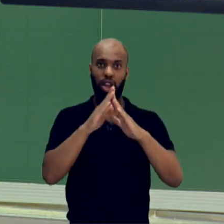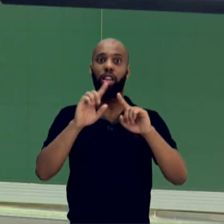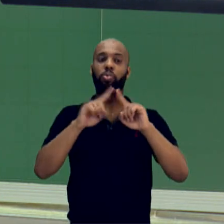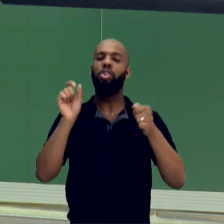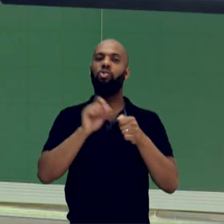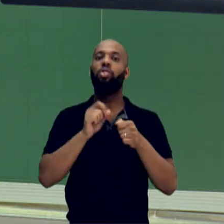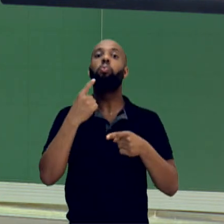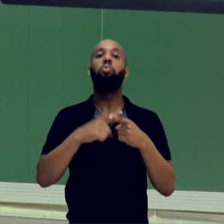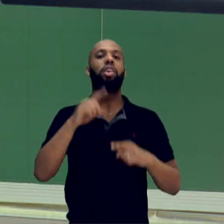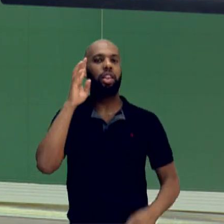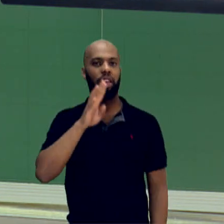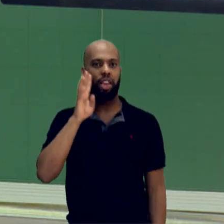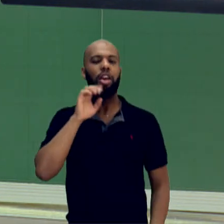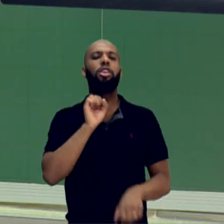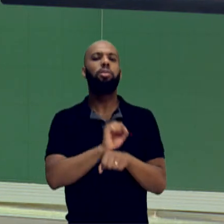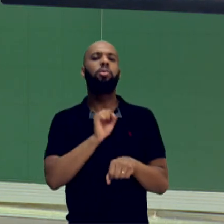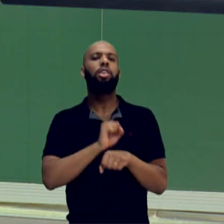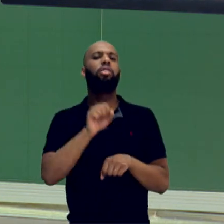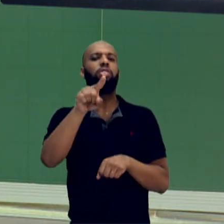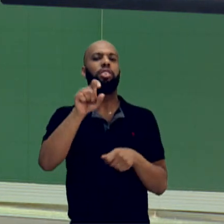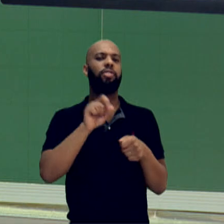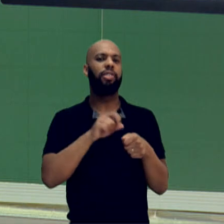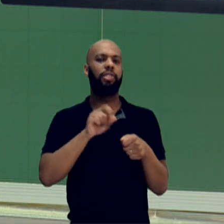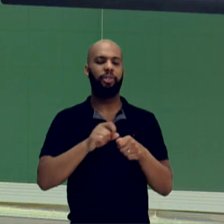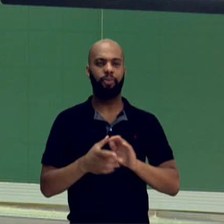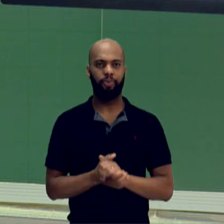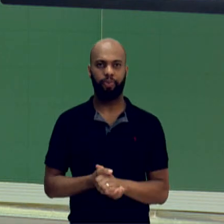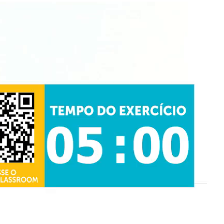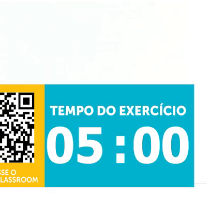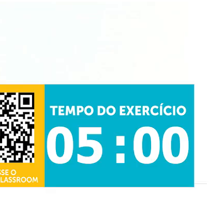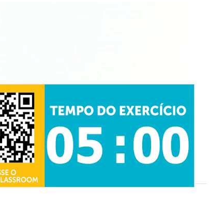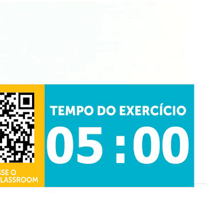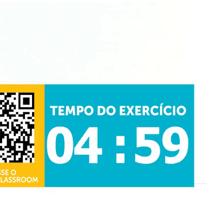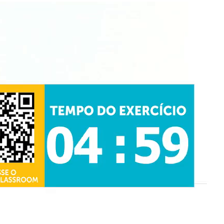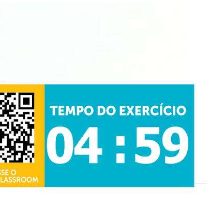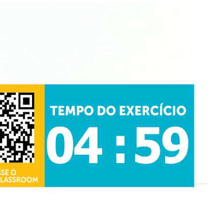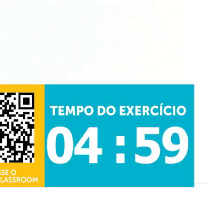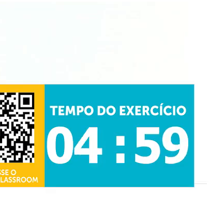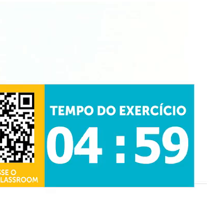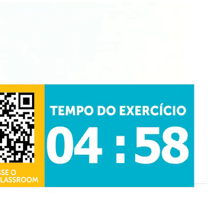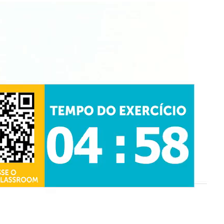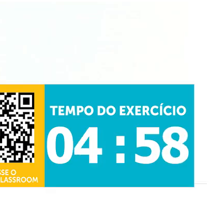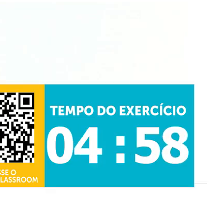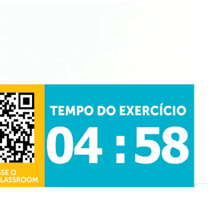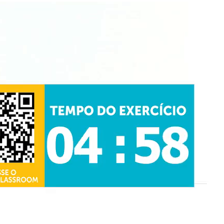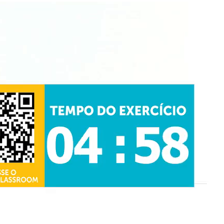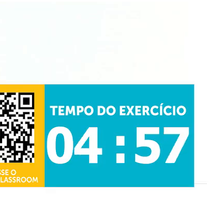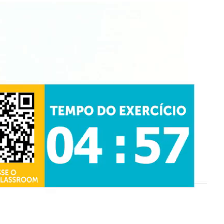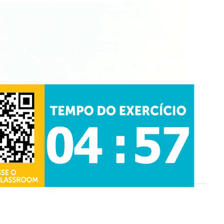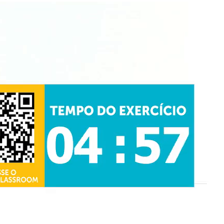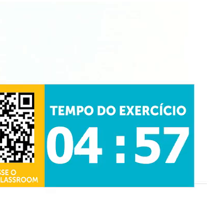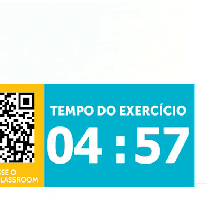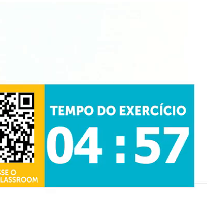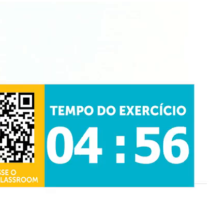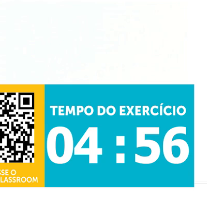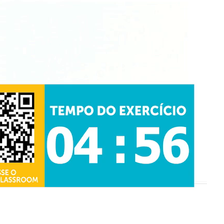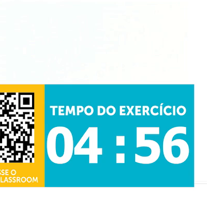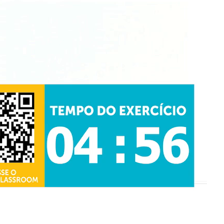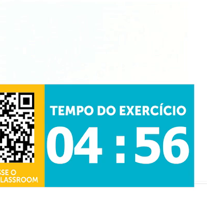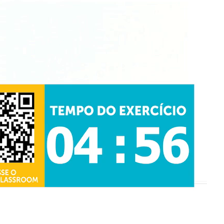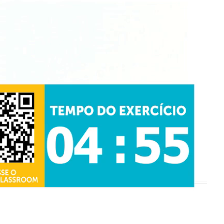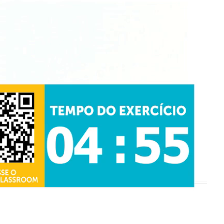que acontece? Poxa, o comércio fica muito maior, né? Então, começou a sentir uma necessidade de um